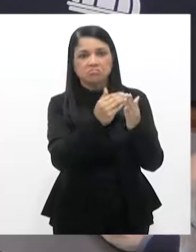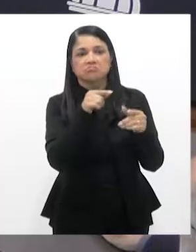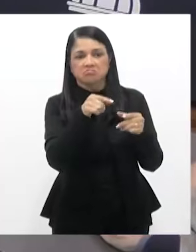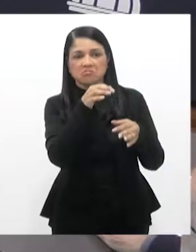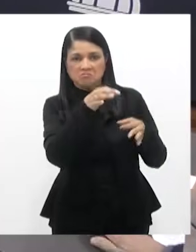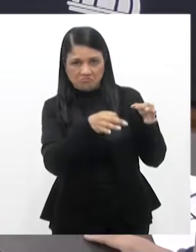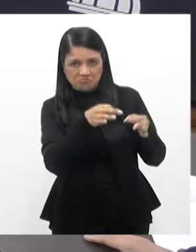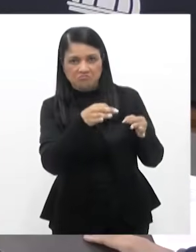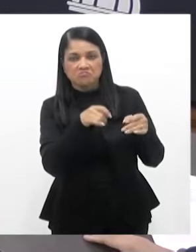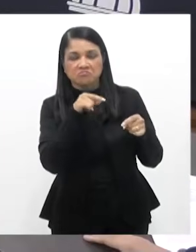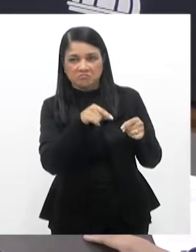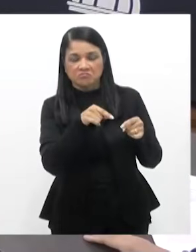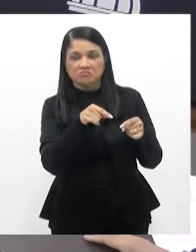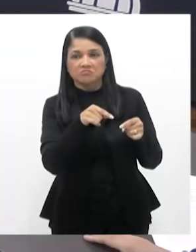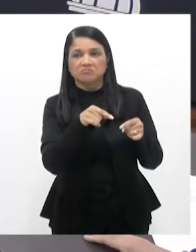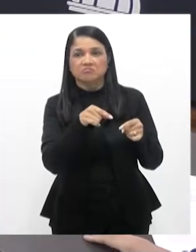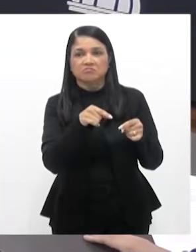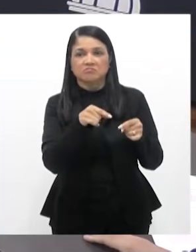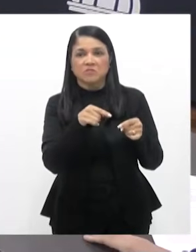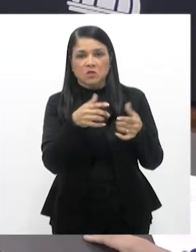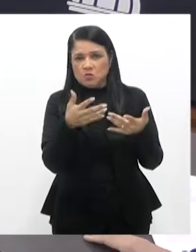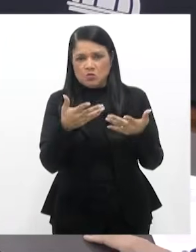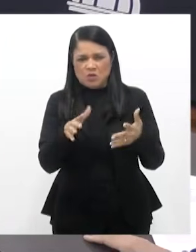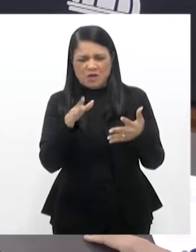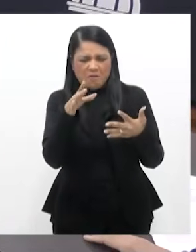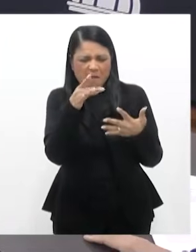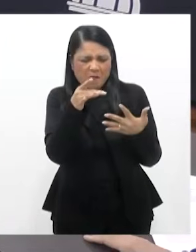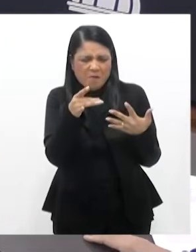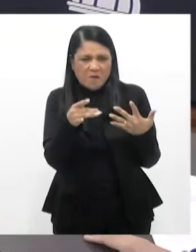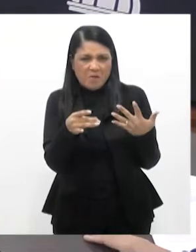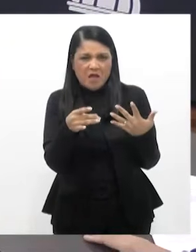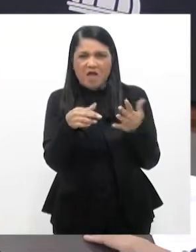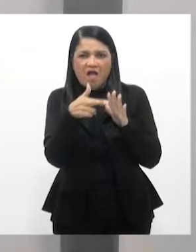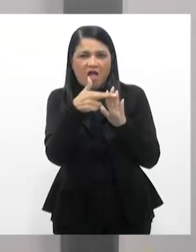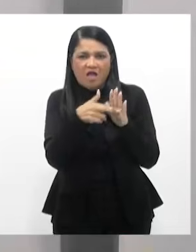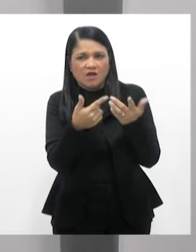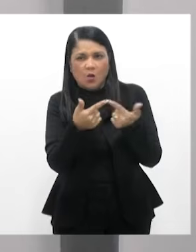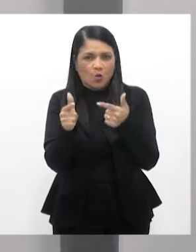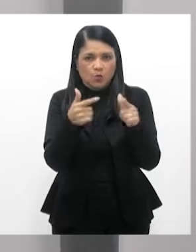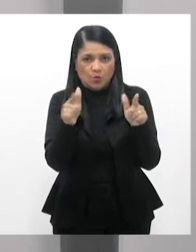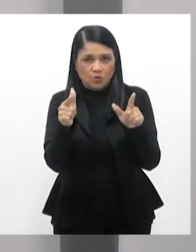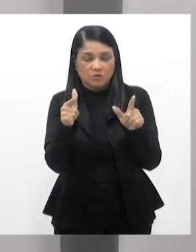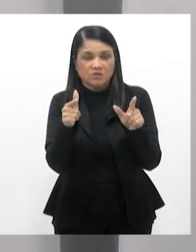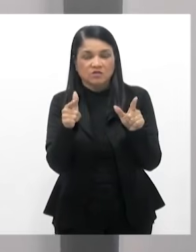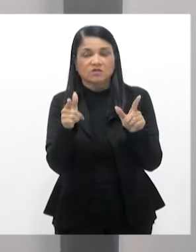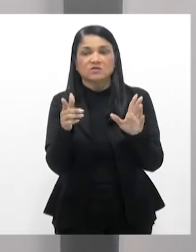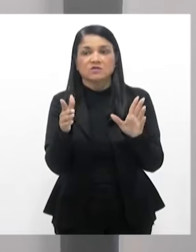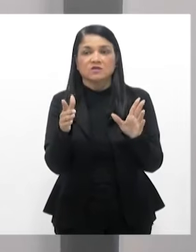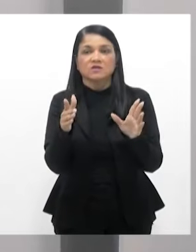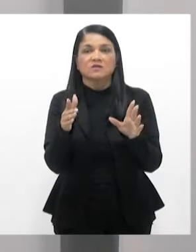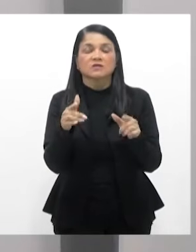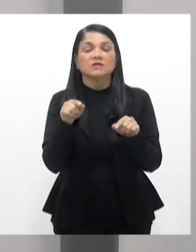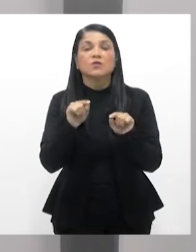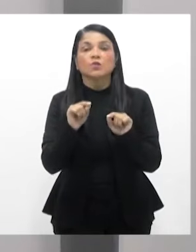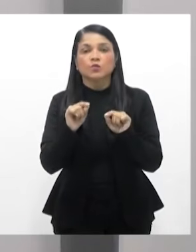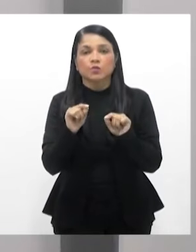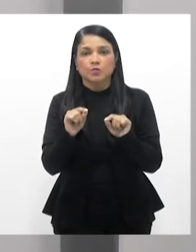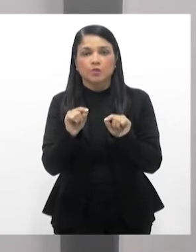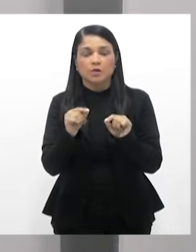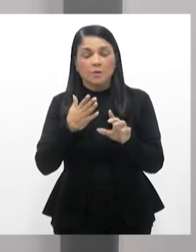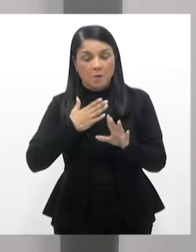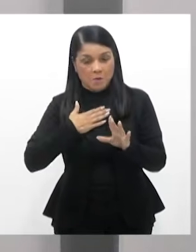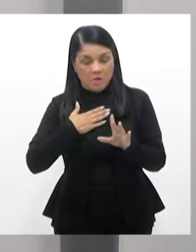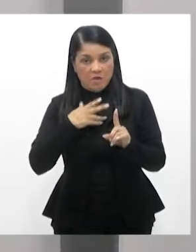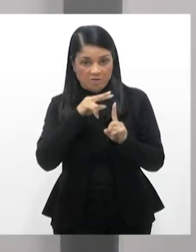de não querer entrar em minúcias de outros regramentos, de outras pequenezas, o que, ao meu